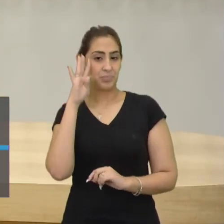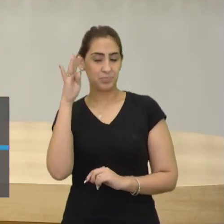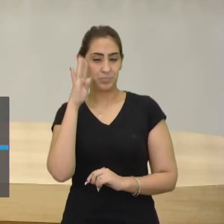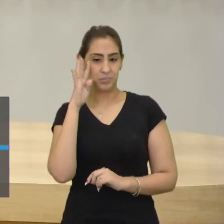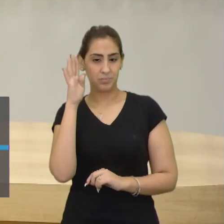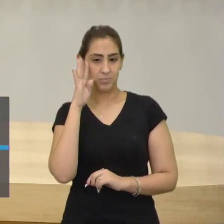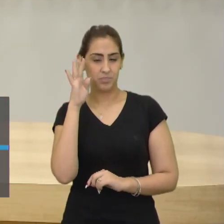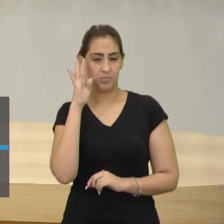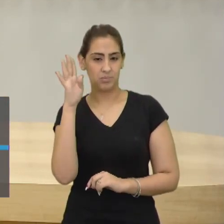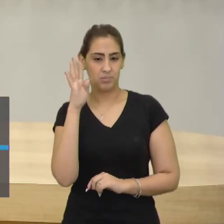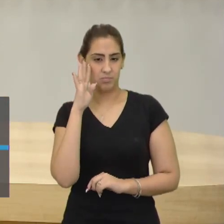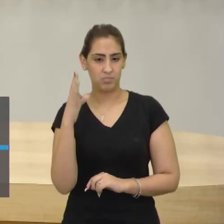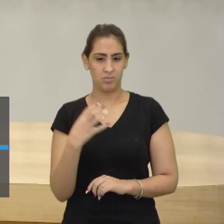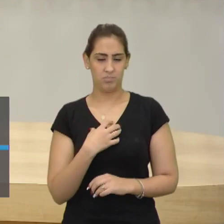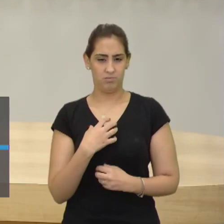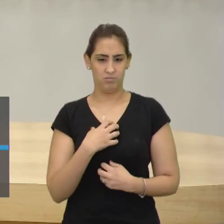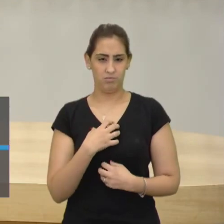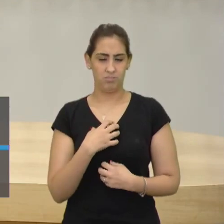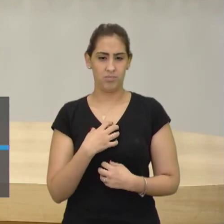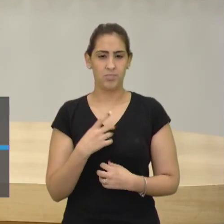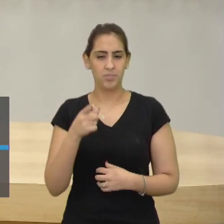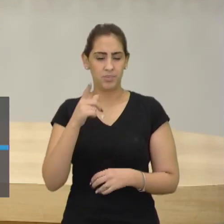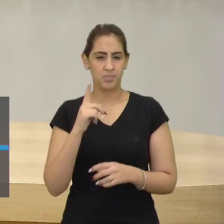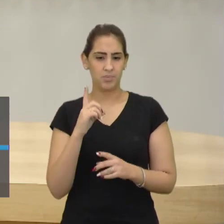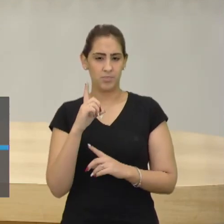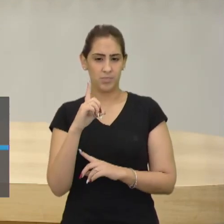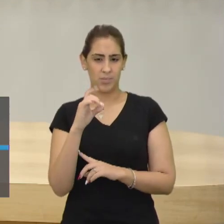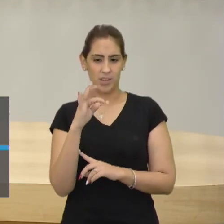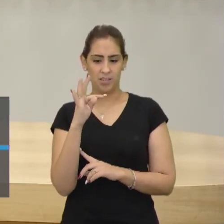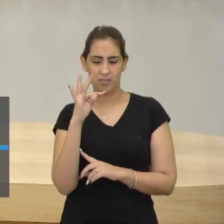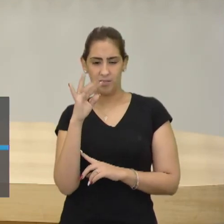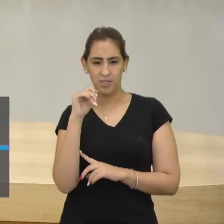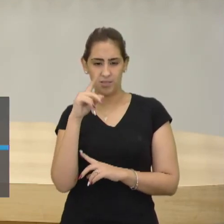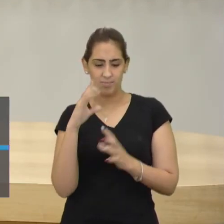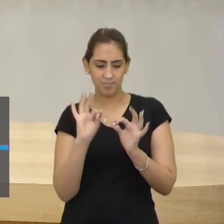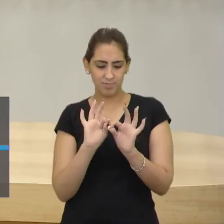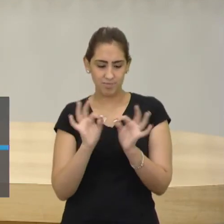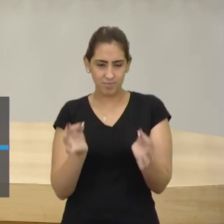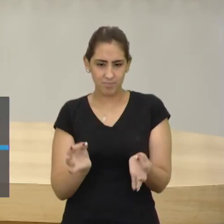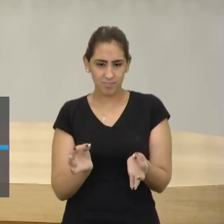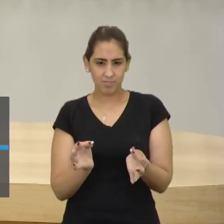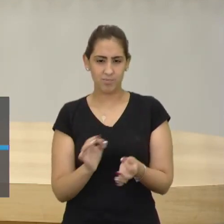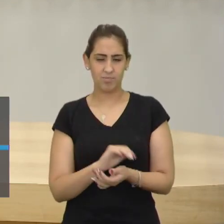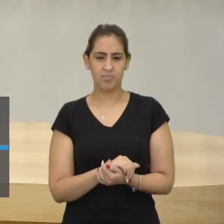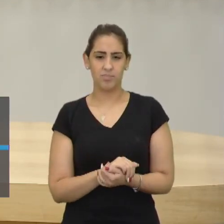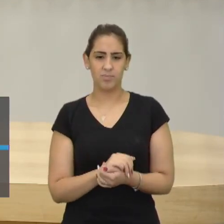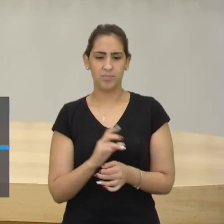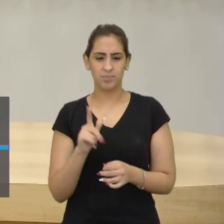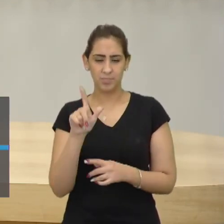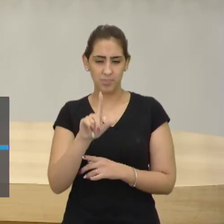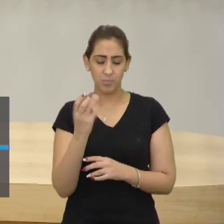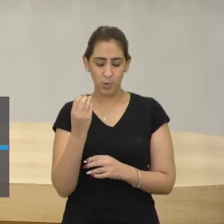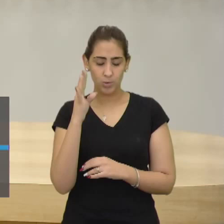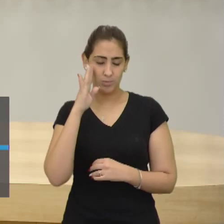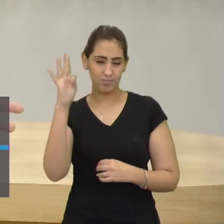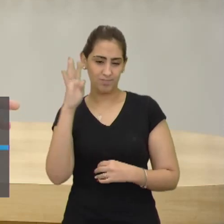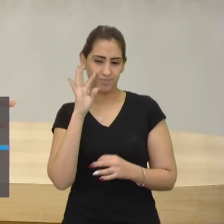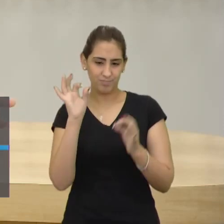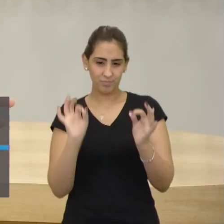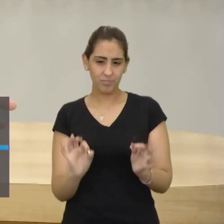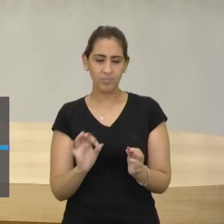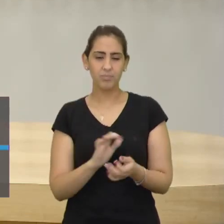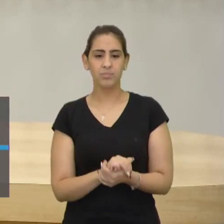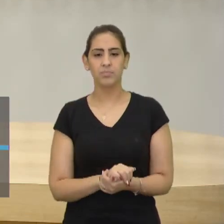os sentidos, são definições que beiram o poético, portanto, definições muito literárias, né? E